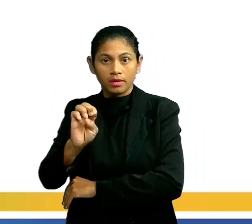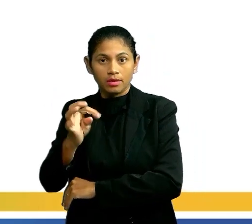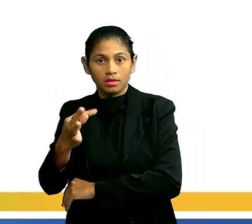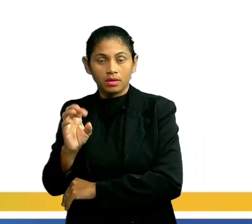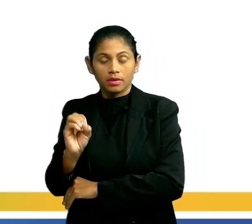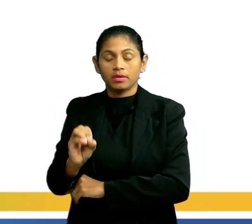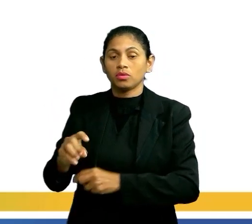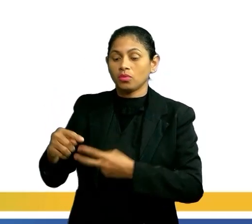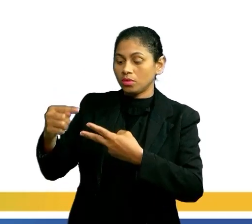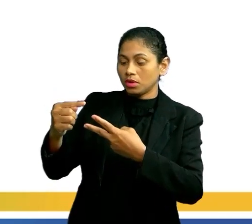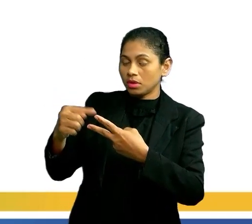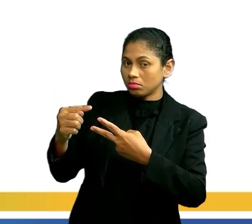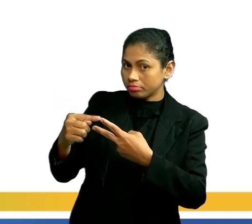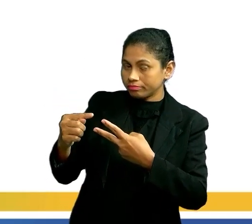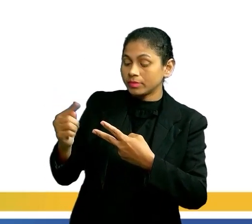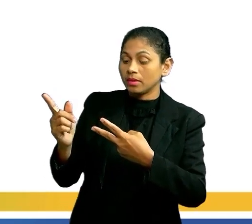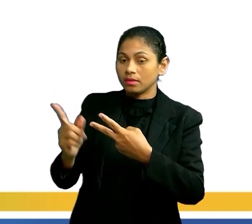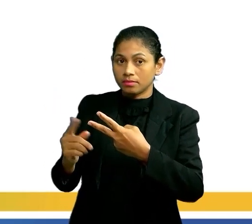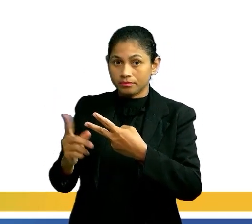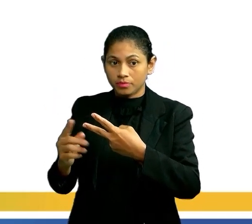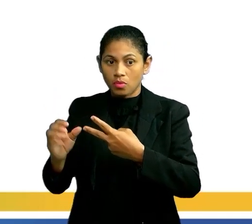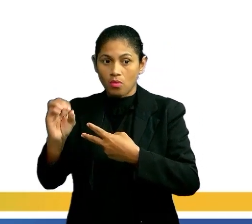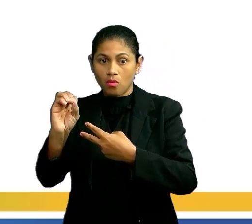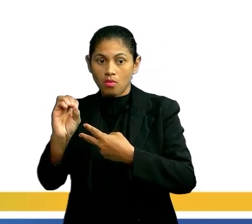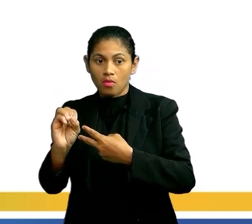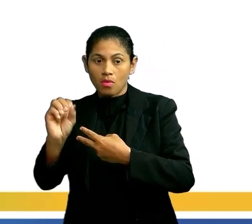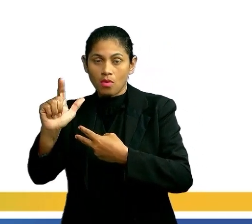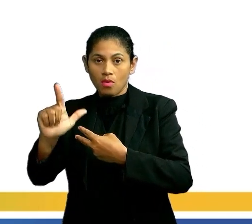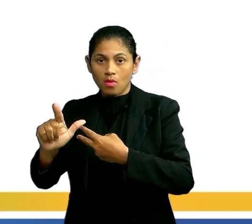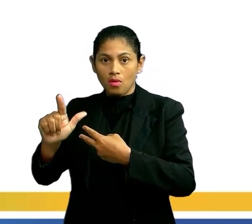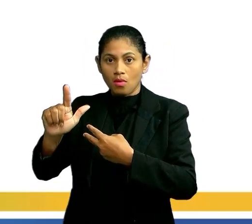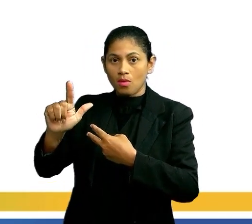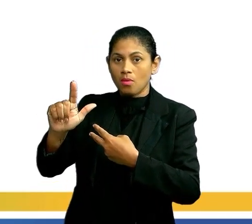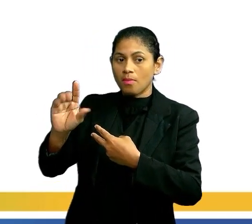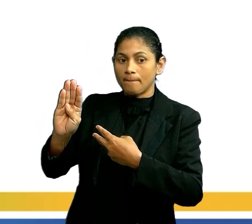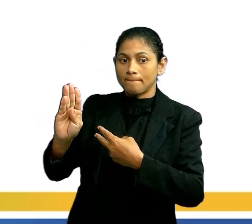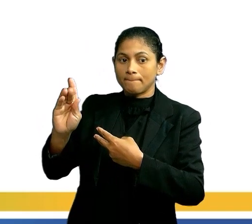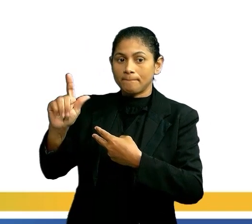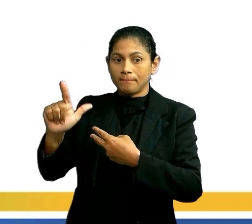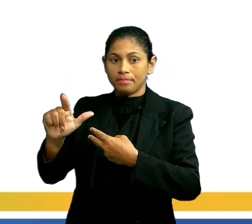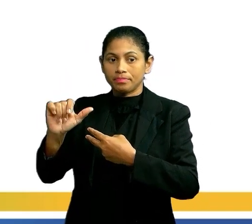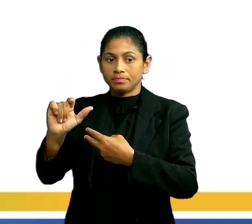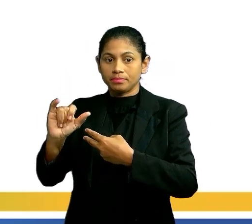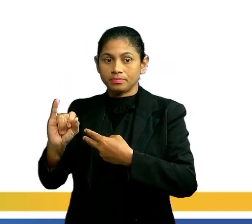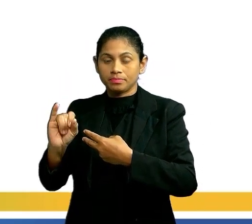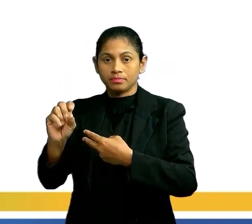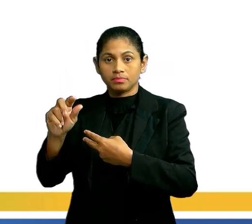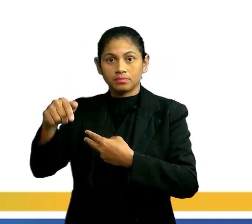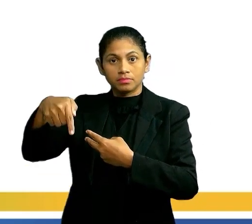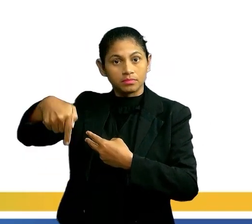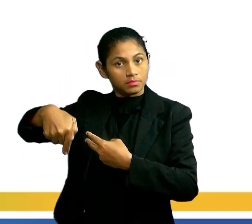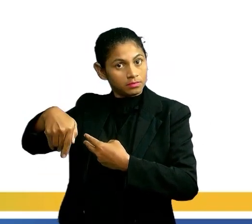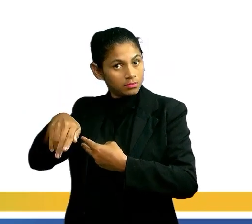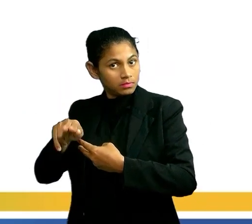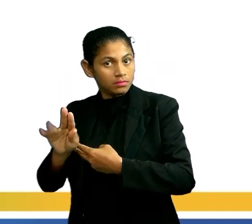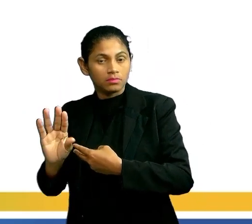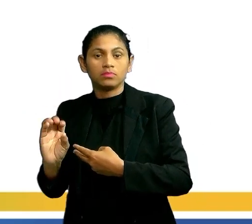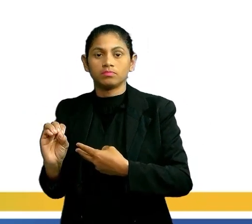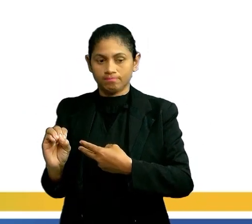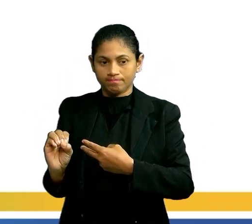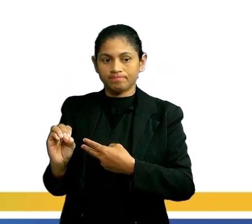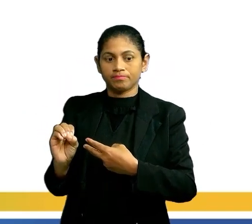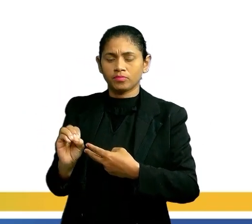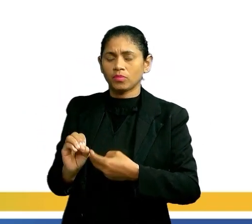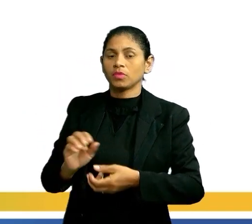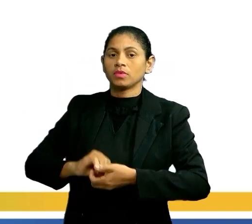tenho um cilindro reto e aqui eu tenho um cilindro oblíquo. Quando é que ele é reto? Suas geratrizes são perpendiculares às bases. Mas,